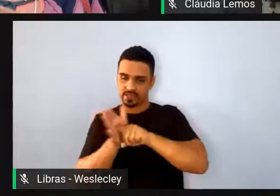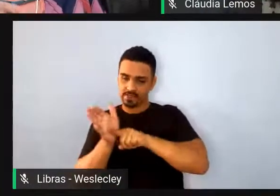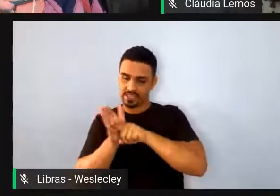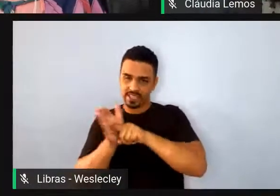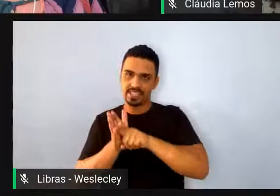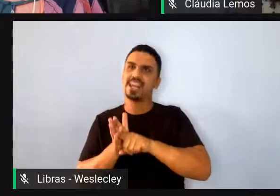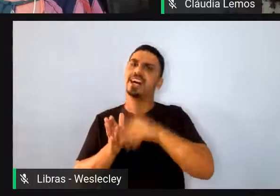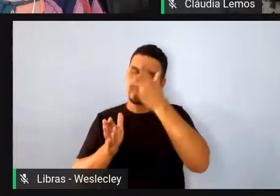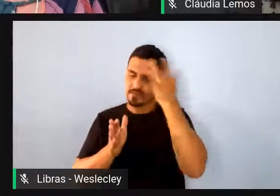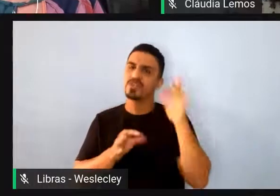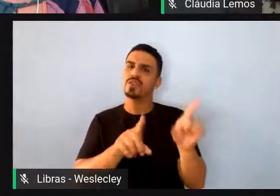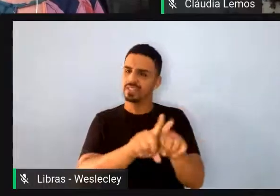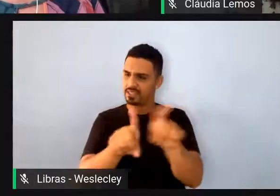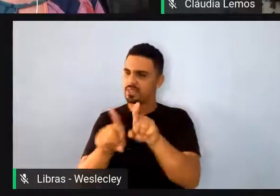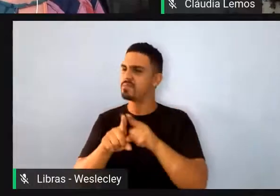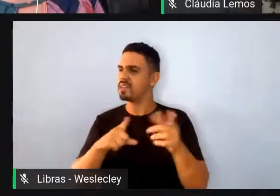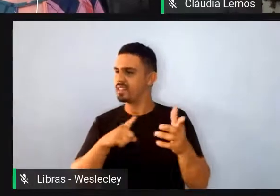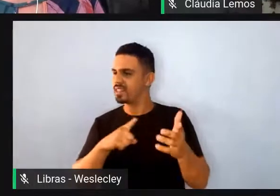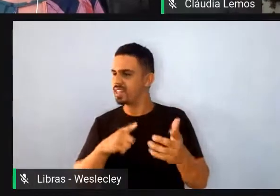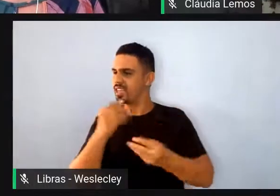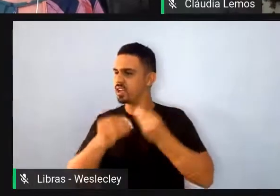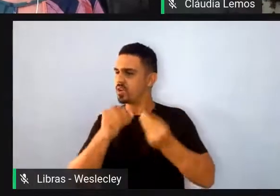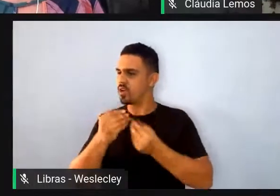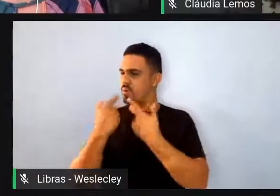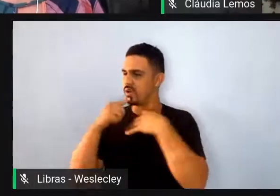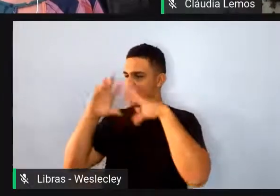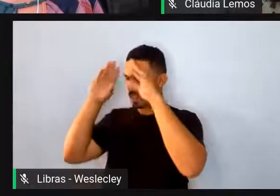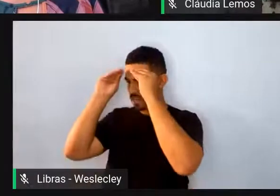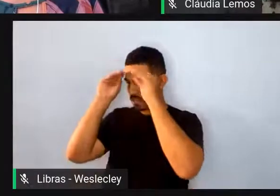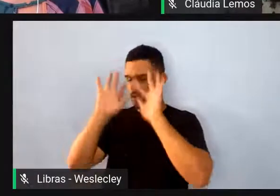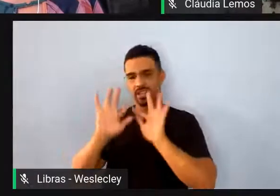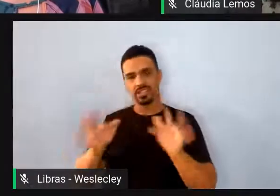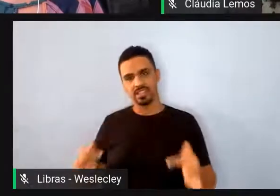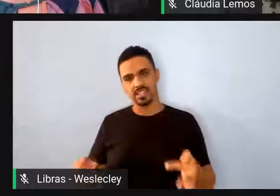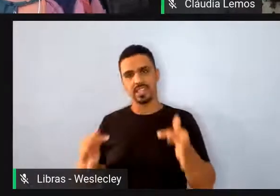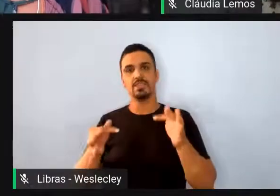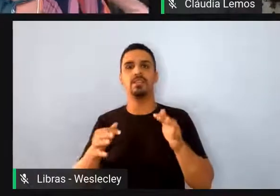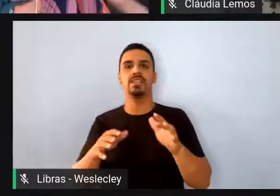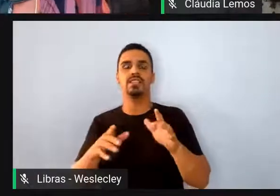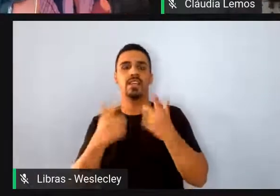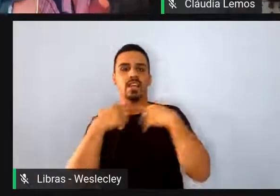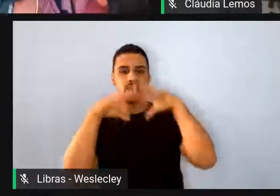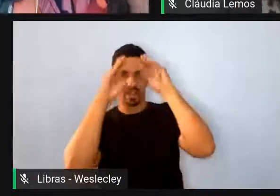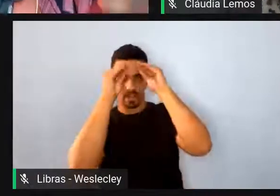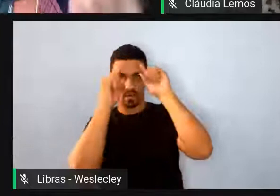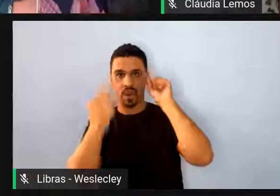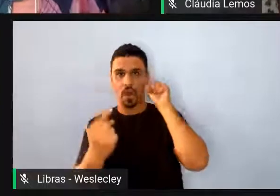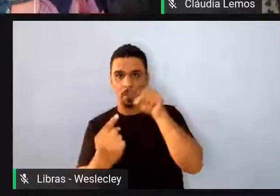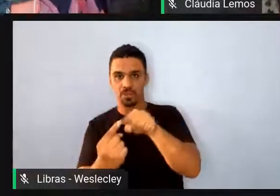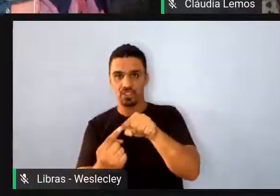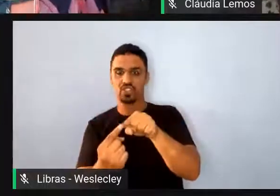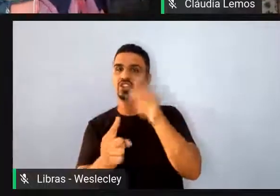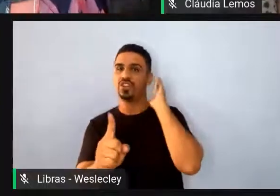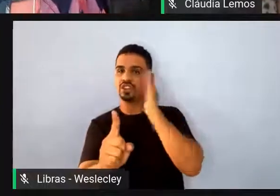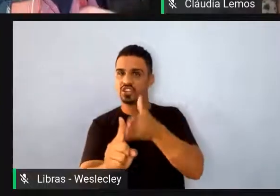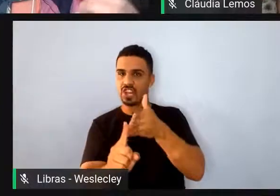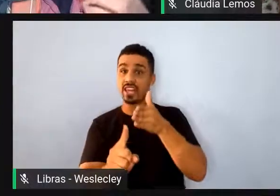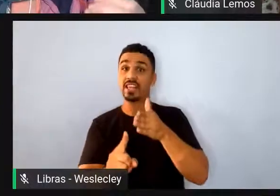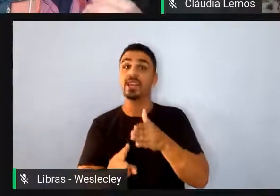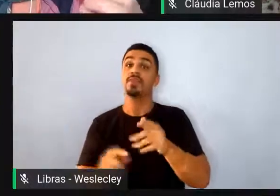Deputados de aplicar a linguagem simples, que é uma linguagem objetiva, direta, e que o cidadão consiga